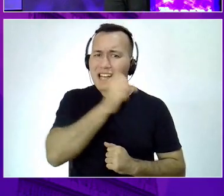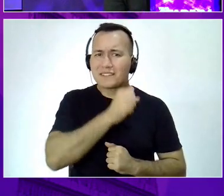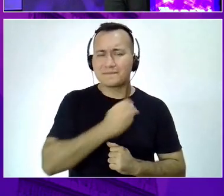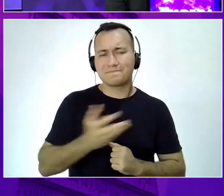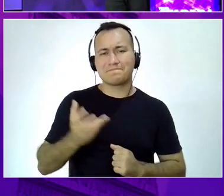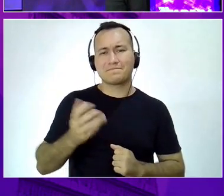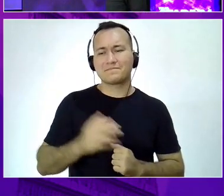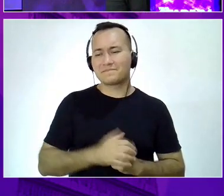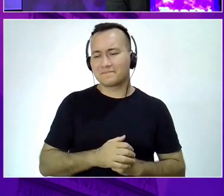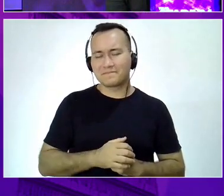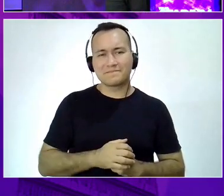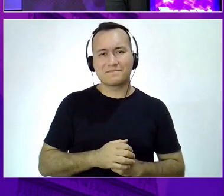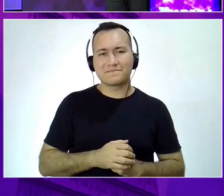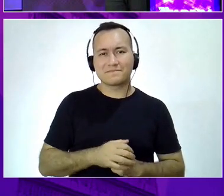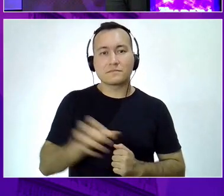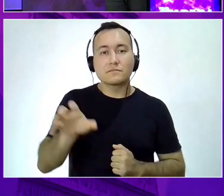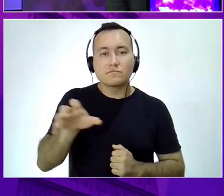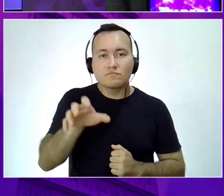coisa.